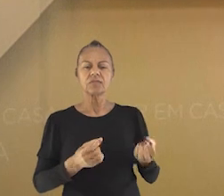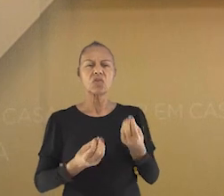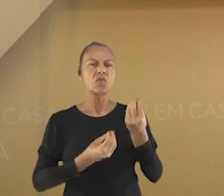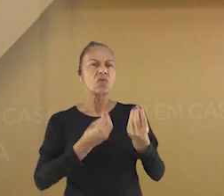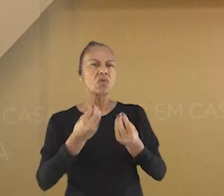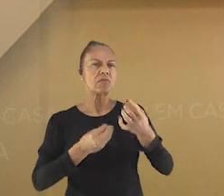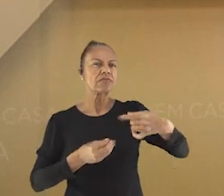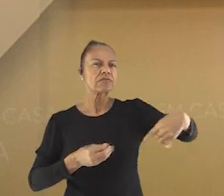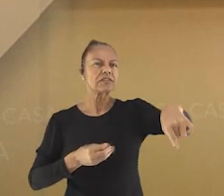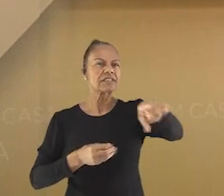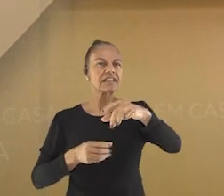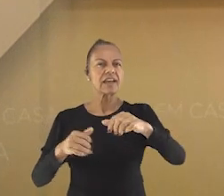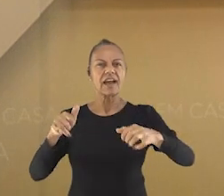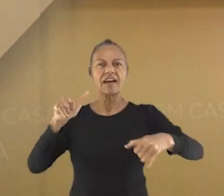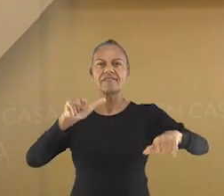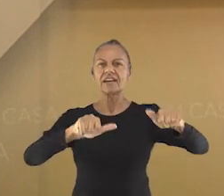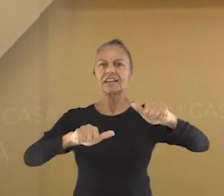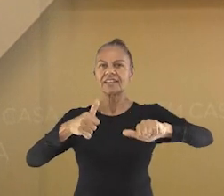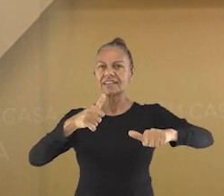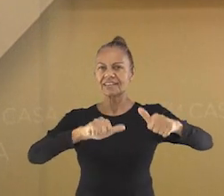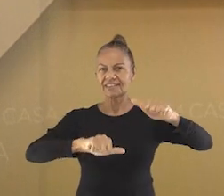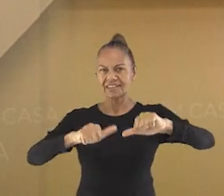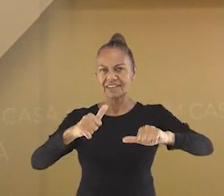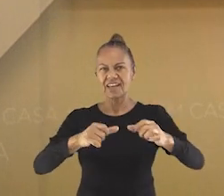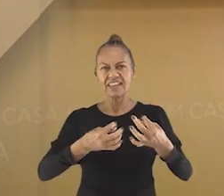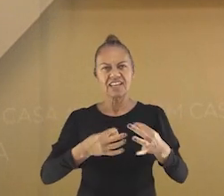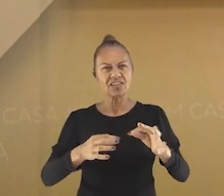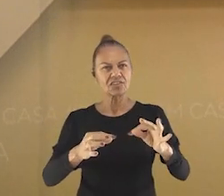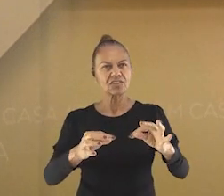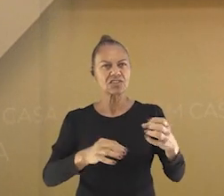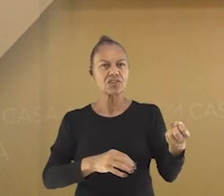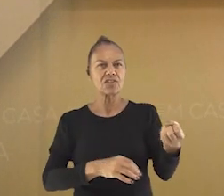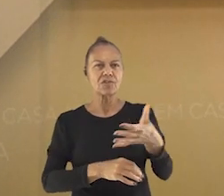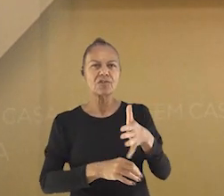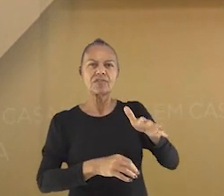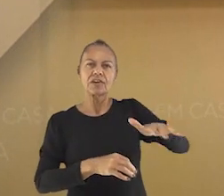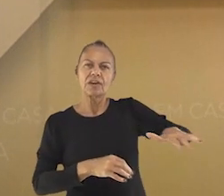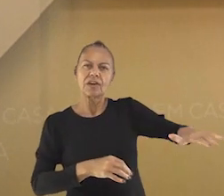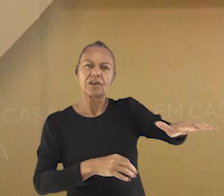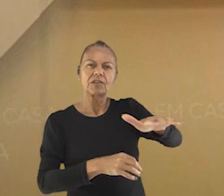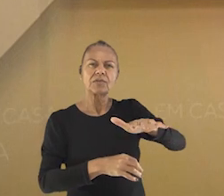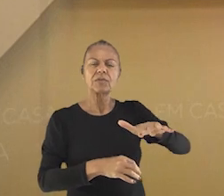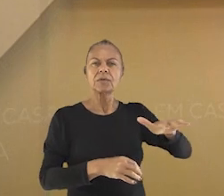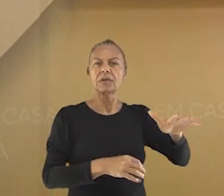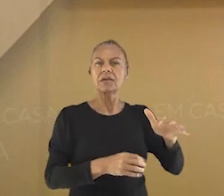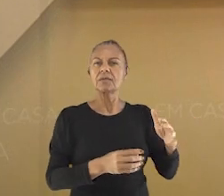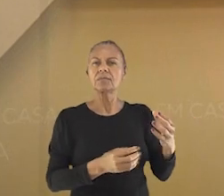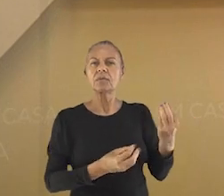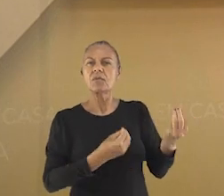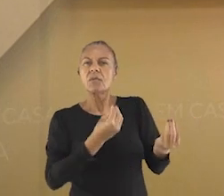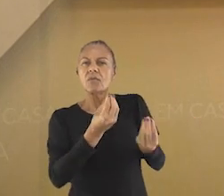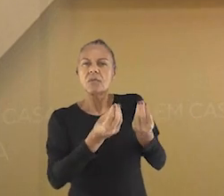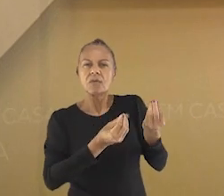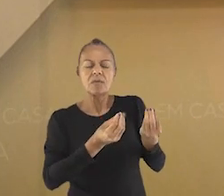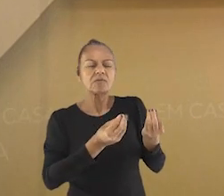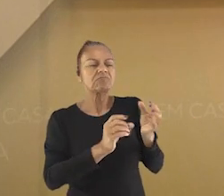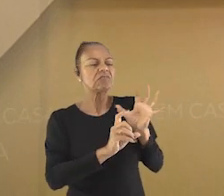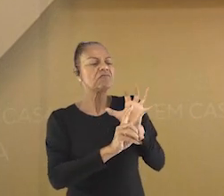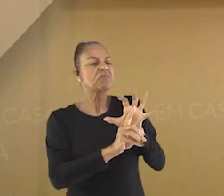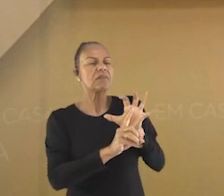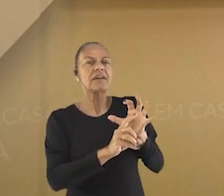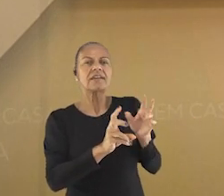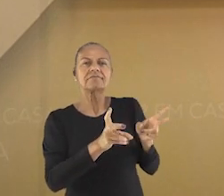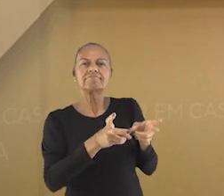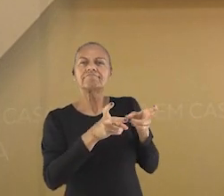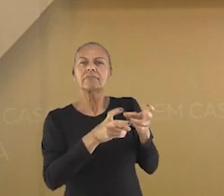imagens. Como você avalia o uso de novas tecnologias no campo? Cite alguns